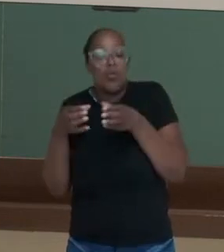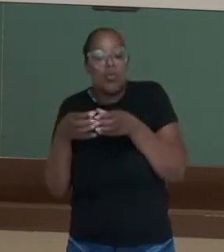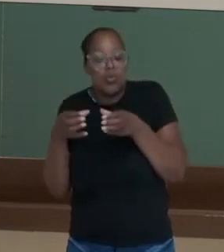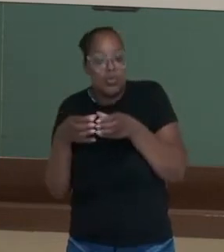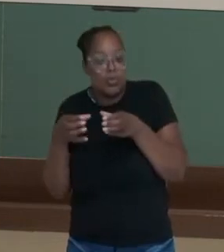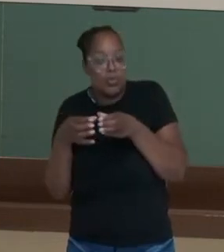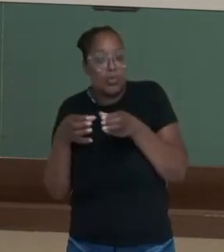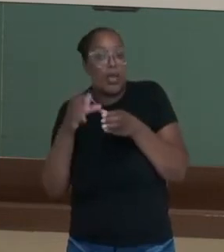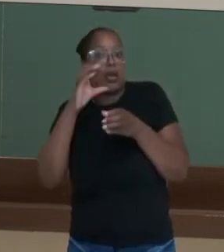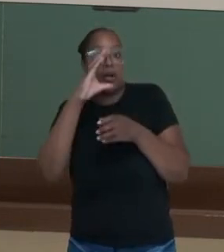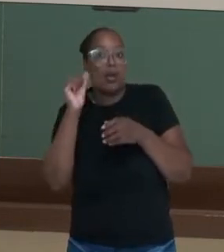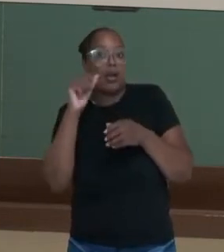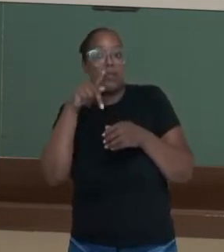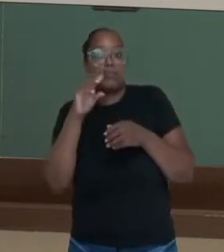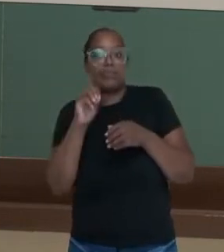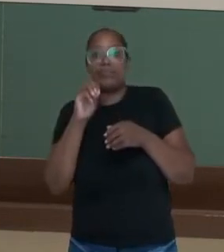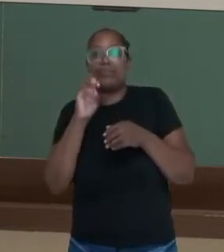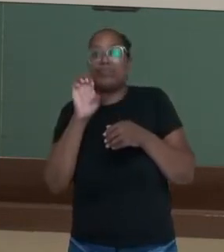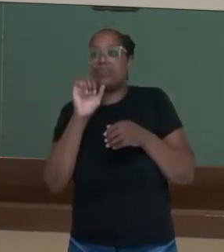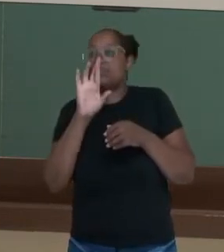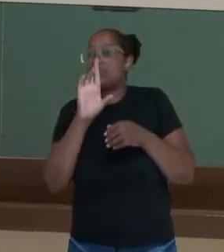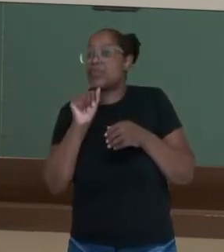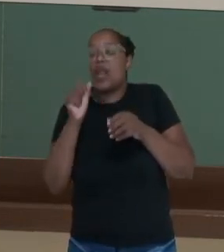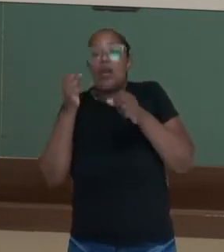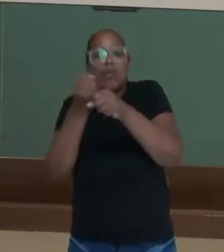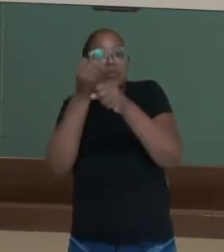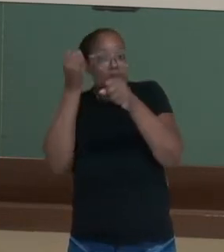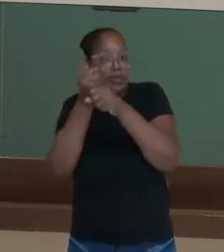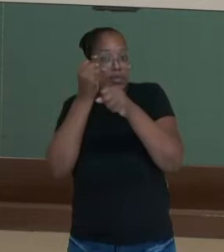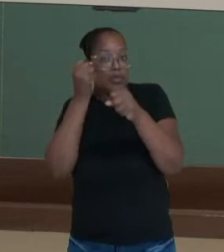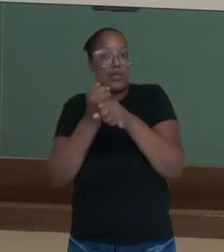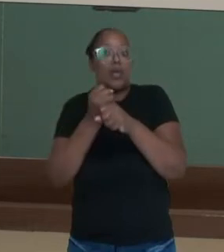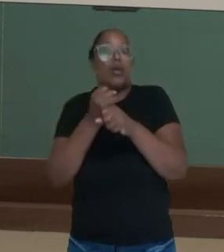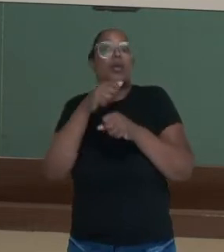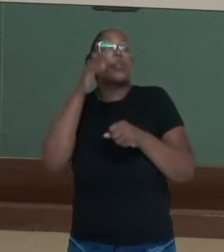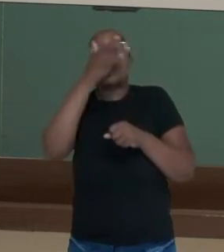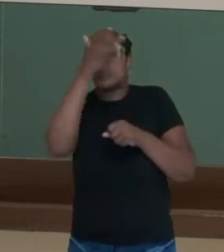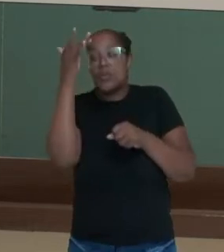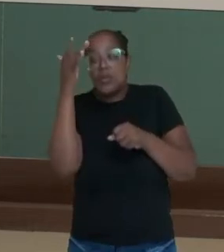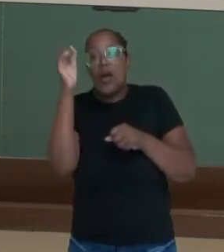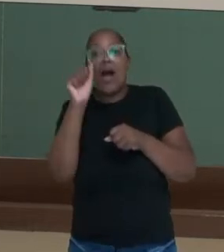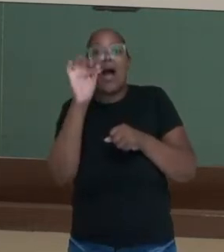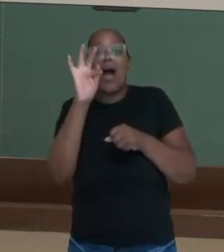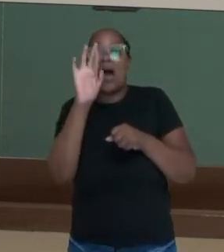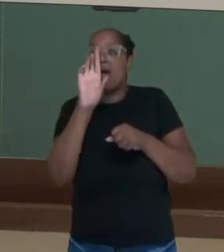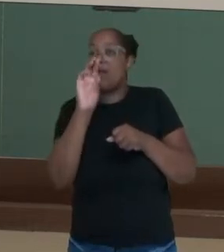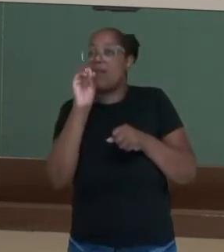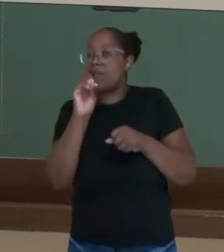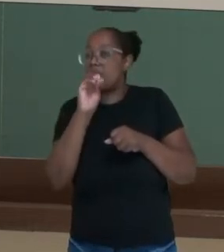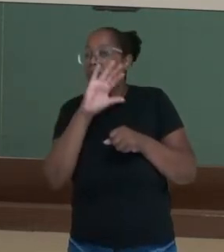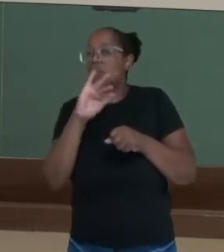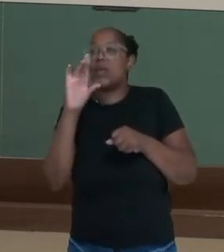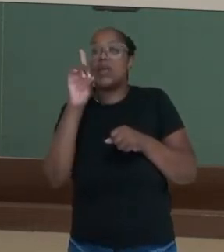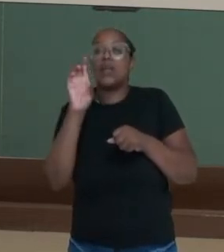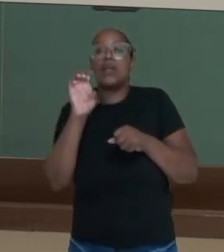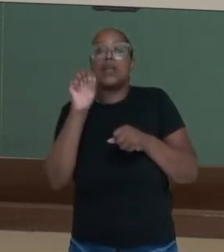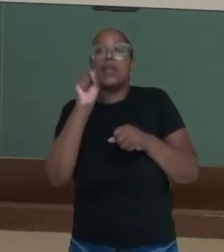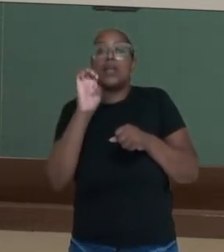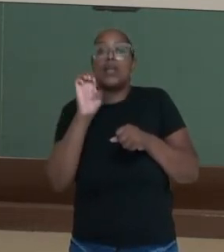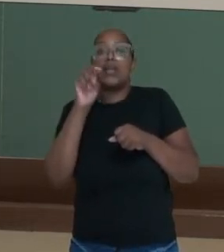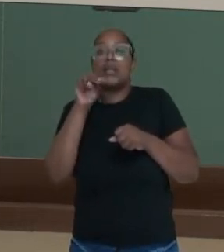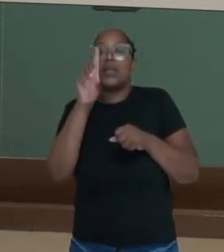toque próprio, uma construção dos afrodescendentes brasileiros para a roda de capoeira, tá